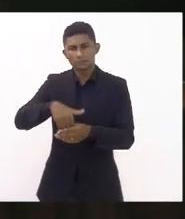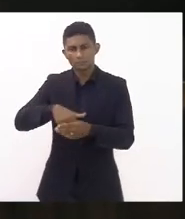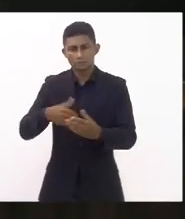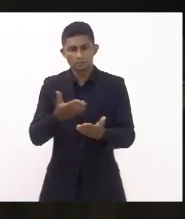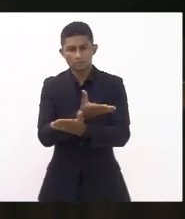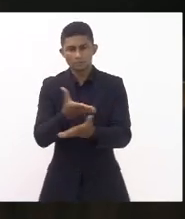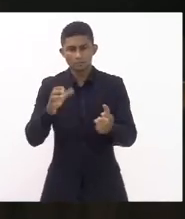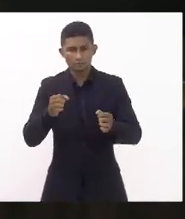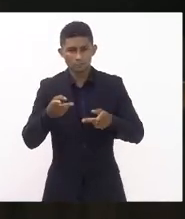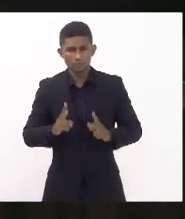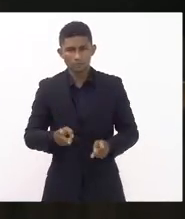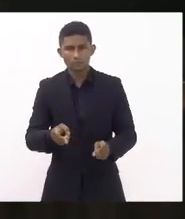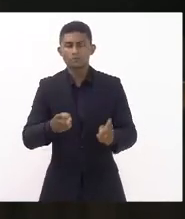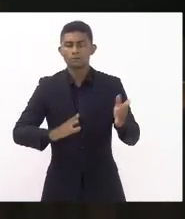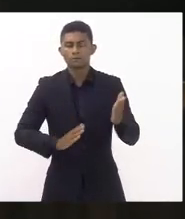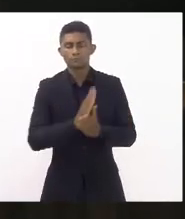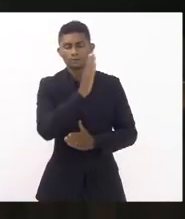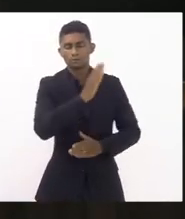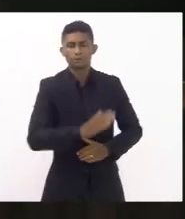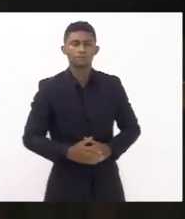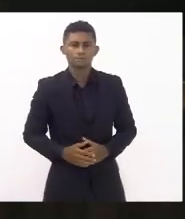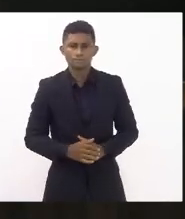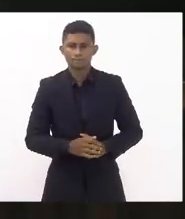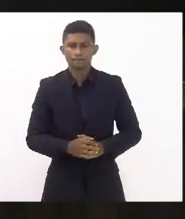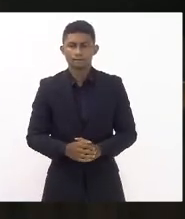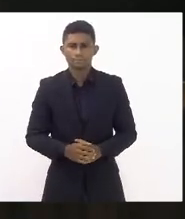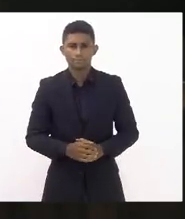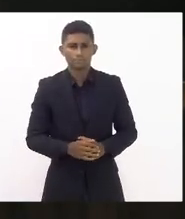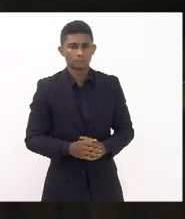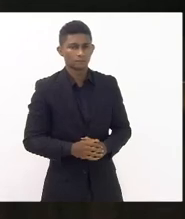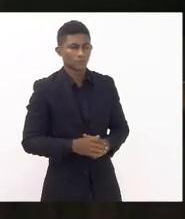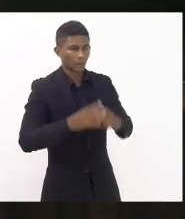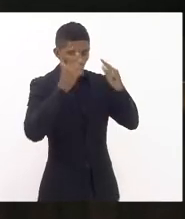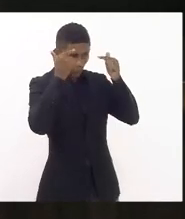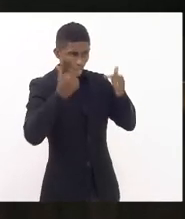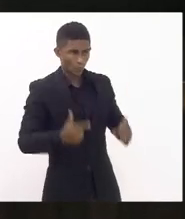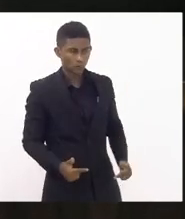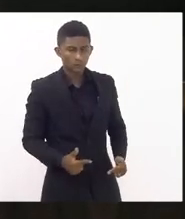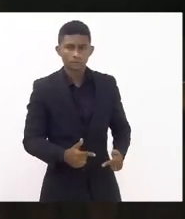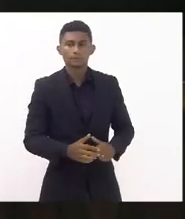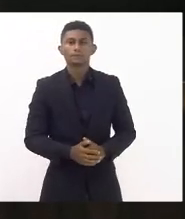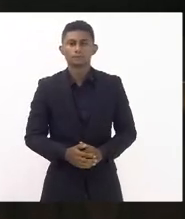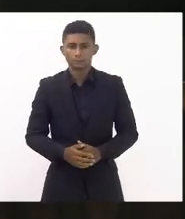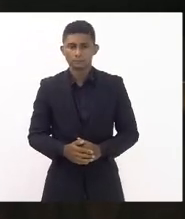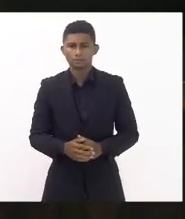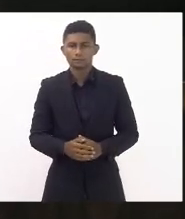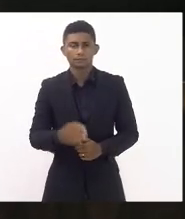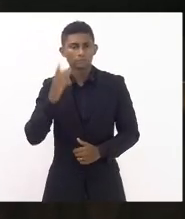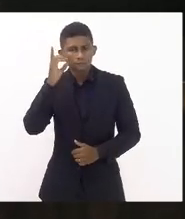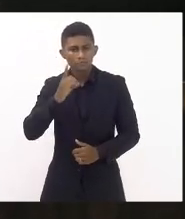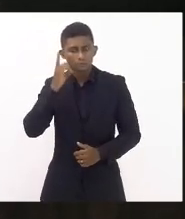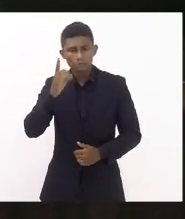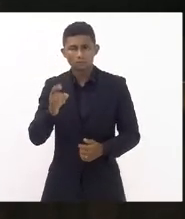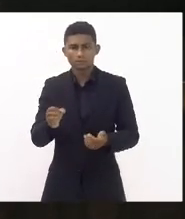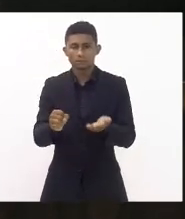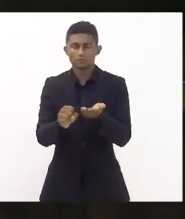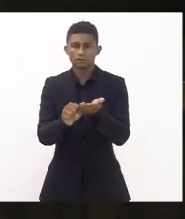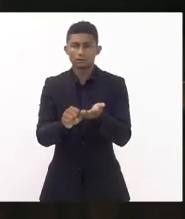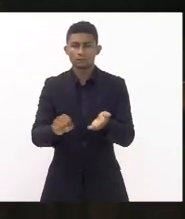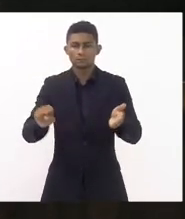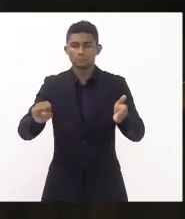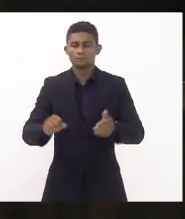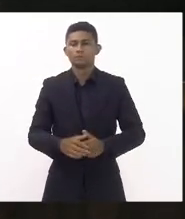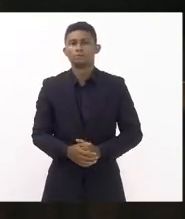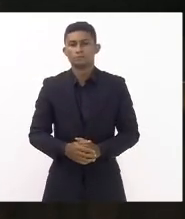senhores que aprovam, permaneçam como estão, aprovando. Abstenção. Abstenção do deputado Samuel Malafaia.